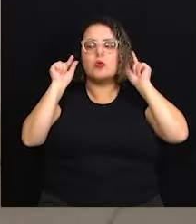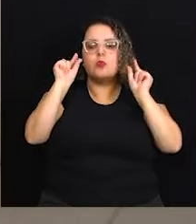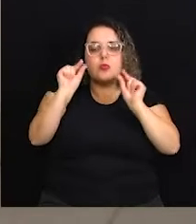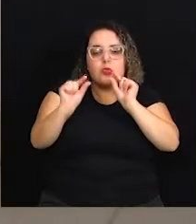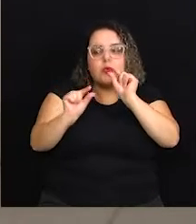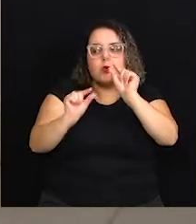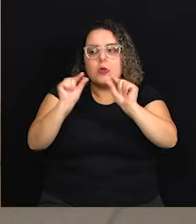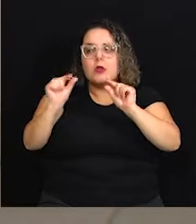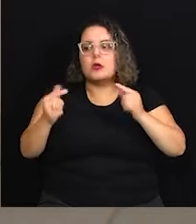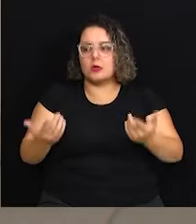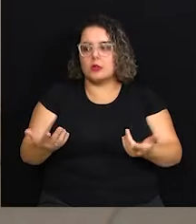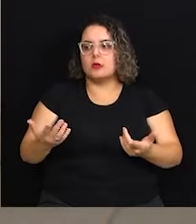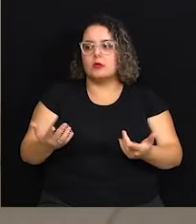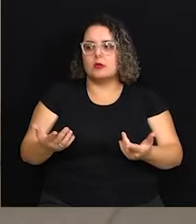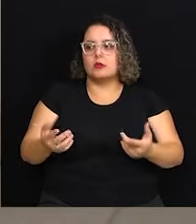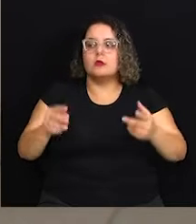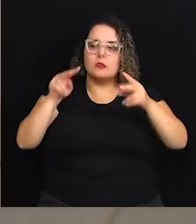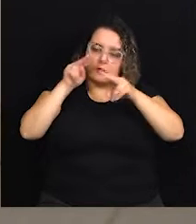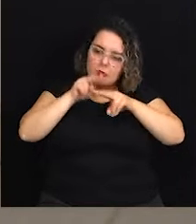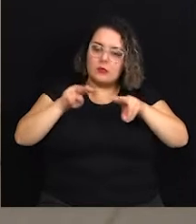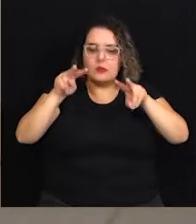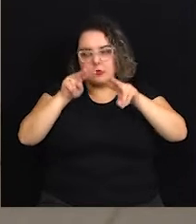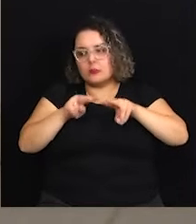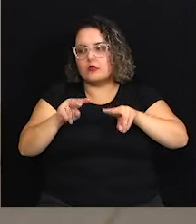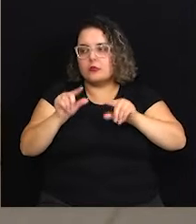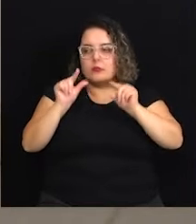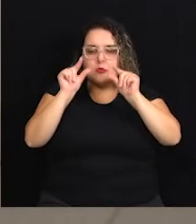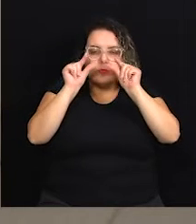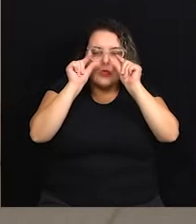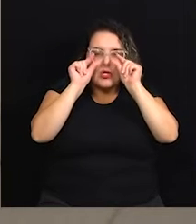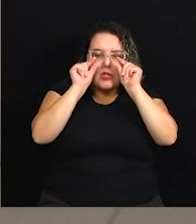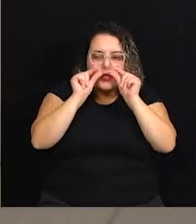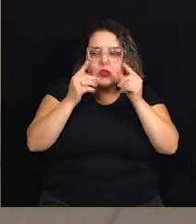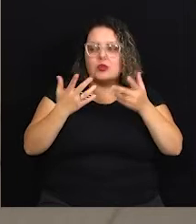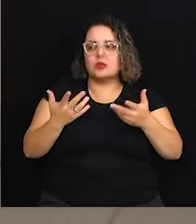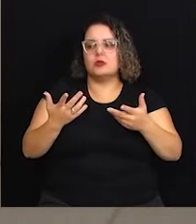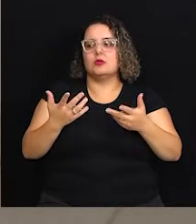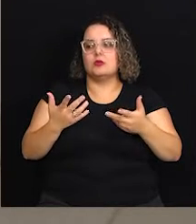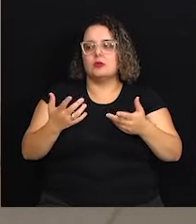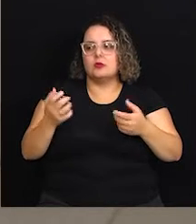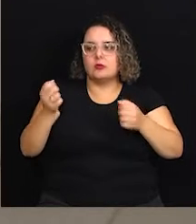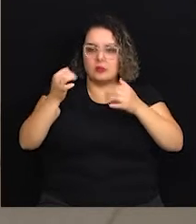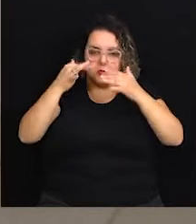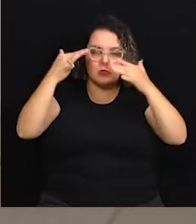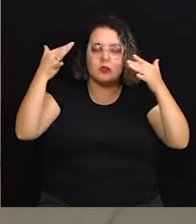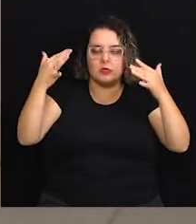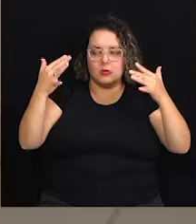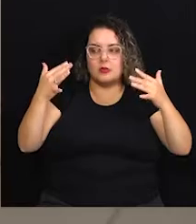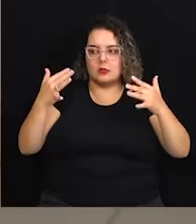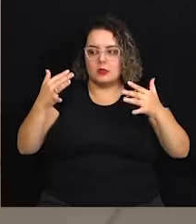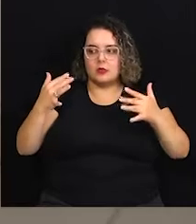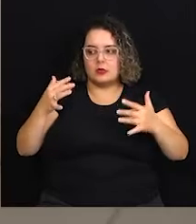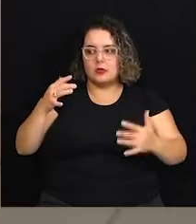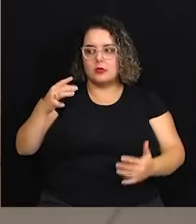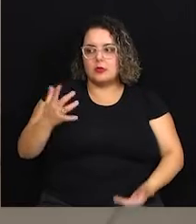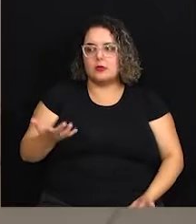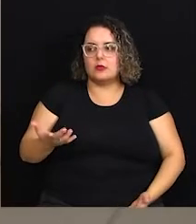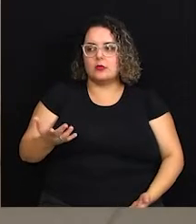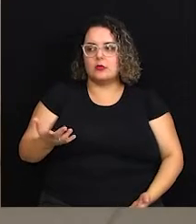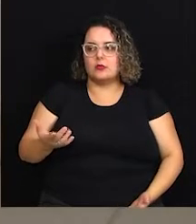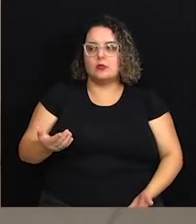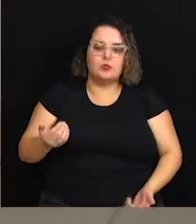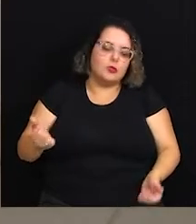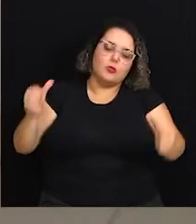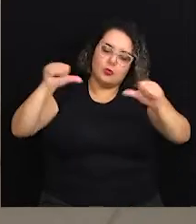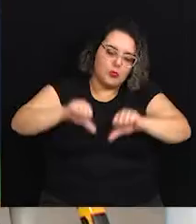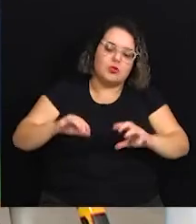pouquinho, e a visão também é bem pouquinho da claridade, mas dá para mim assim, não estou no preto